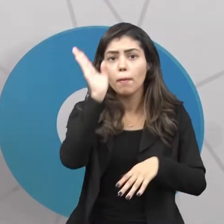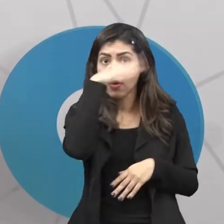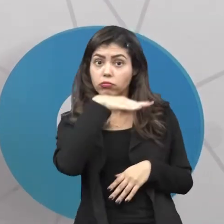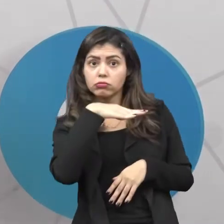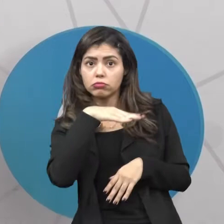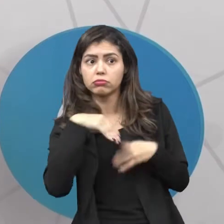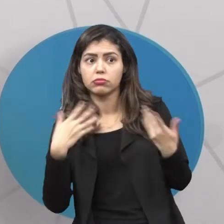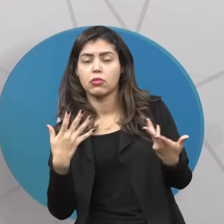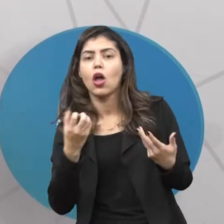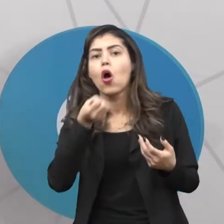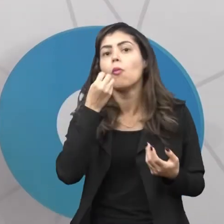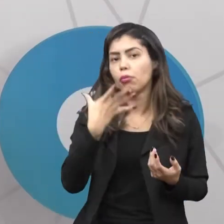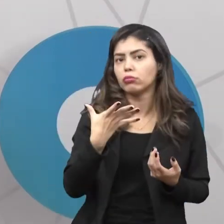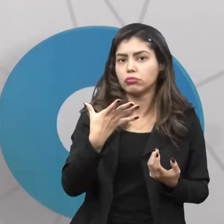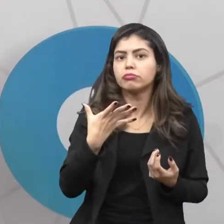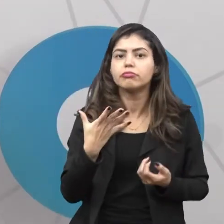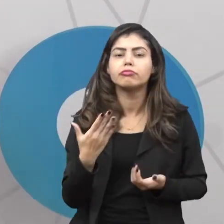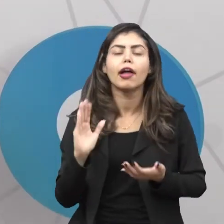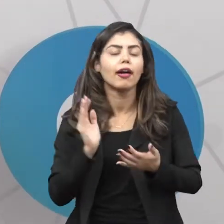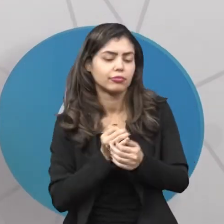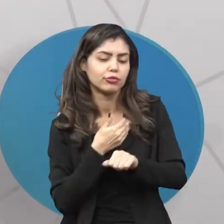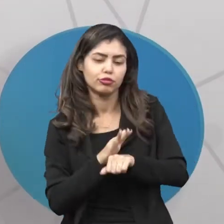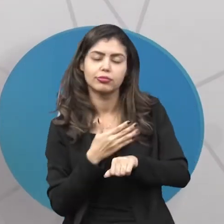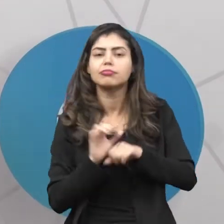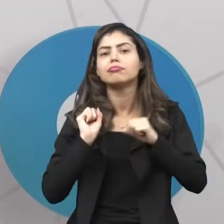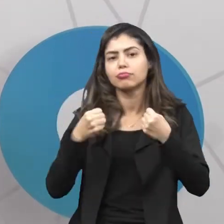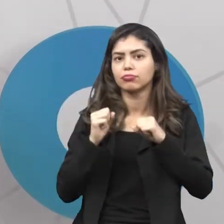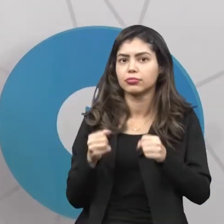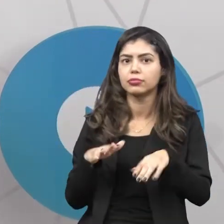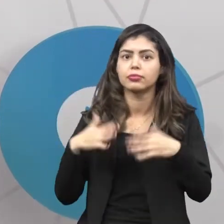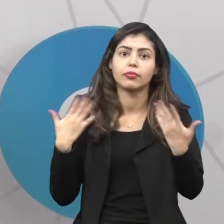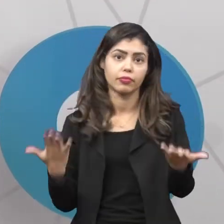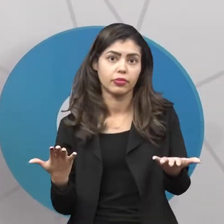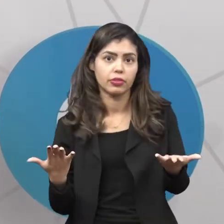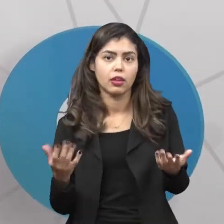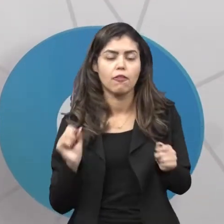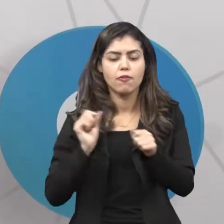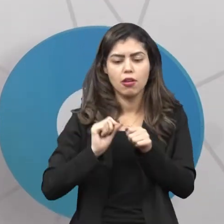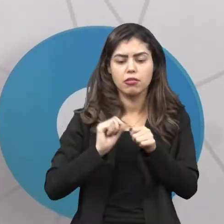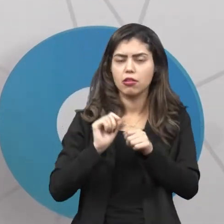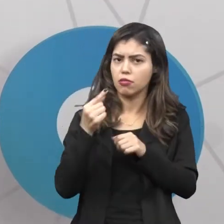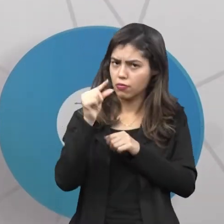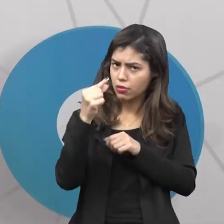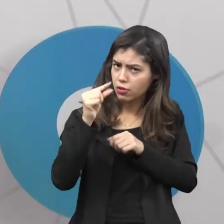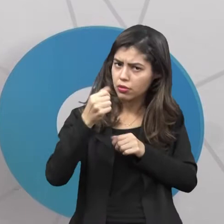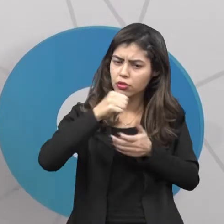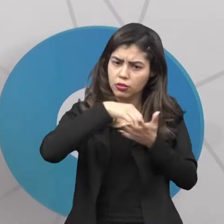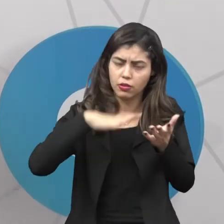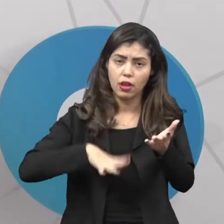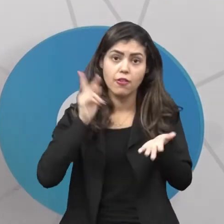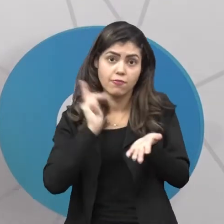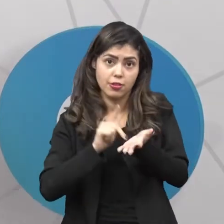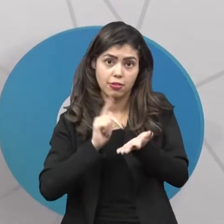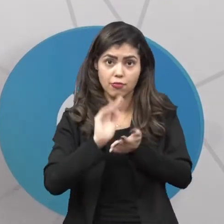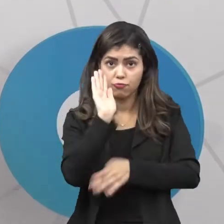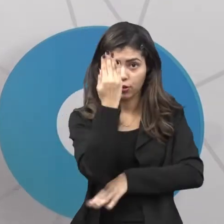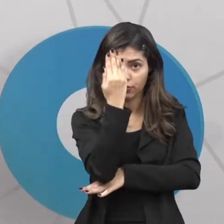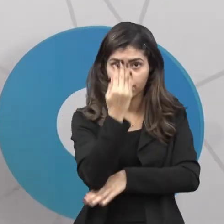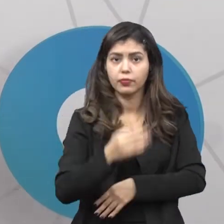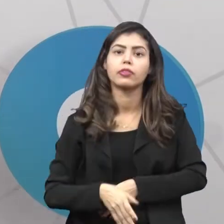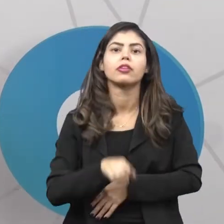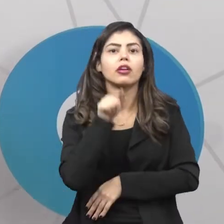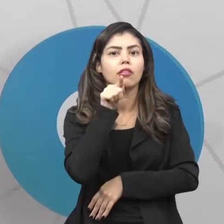malefícios, e os benefícios dessas práticas, nós vamos fazer aqui um pequeno exercício que é de verdadeiro e falso. E